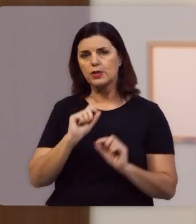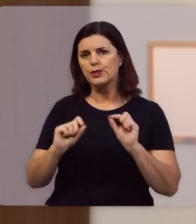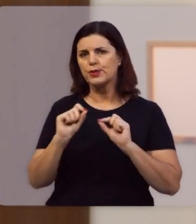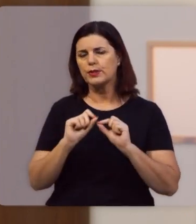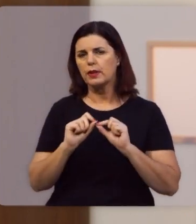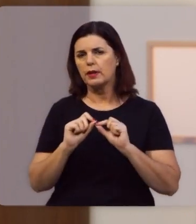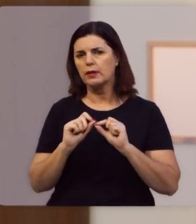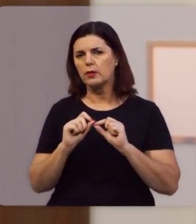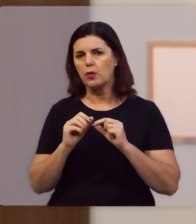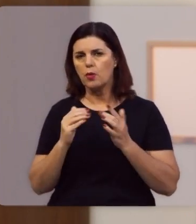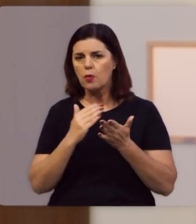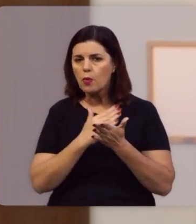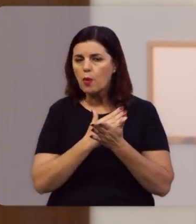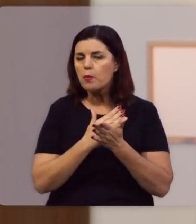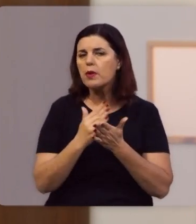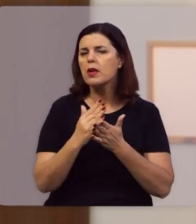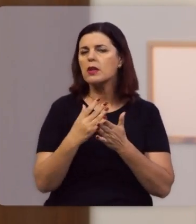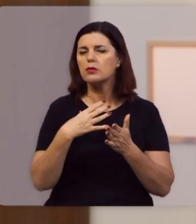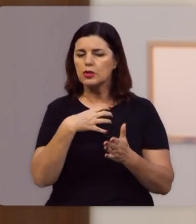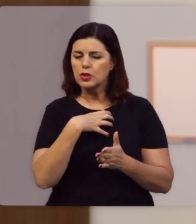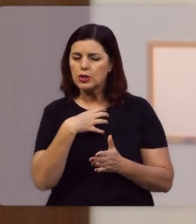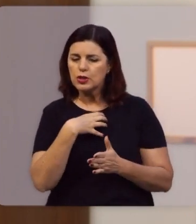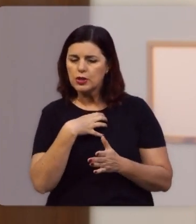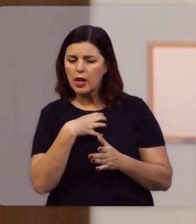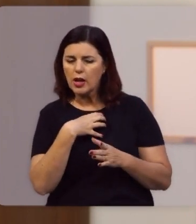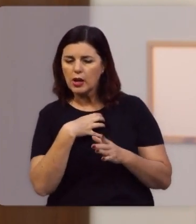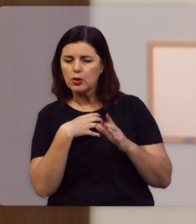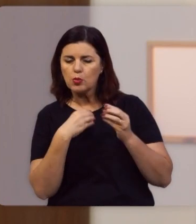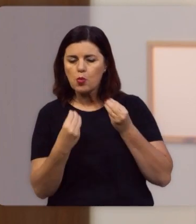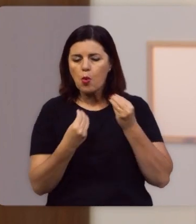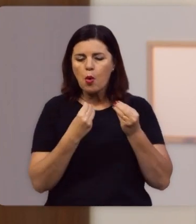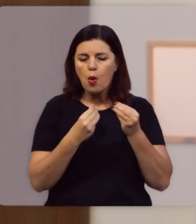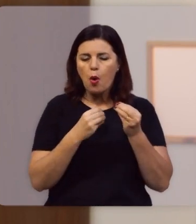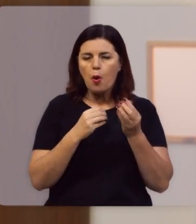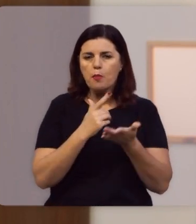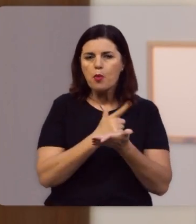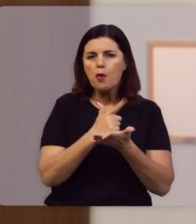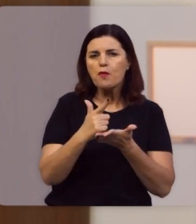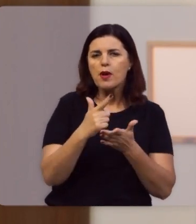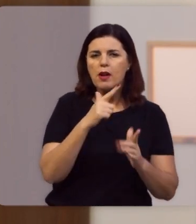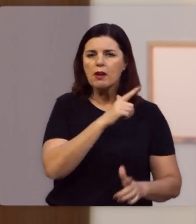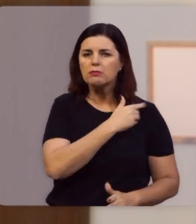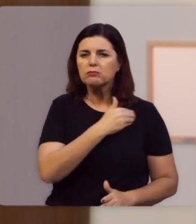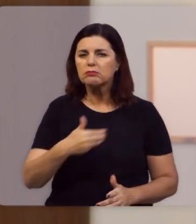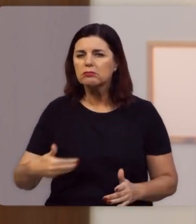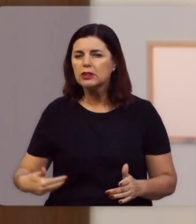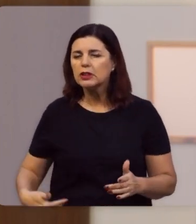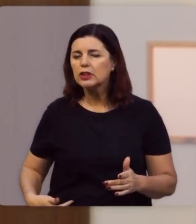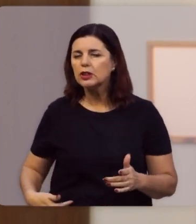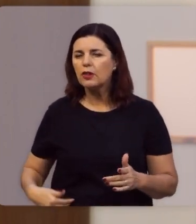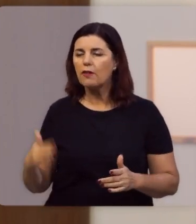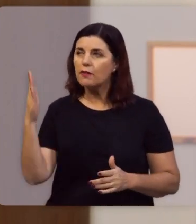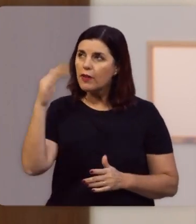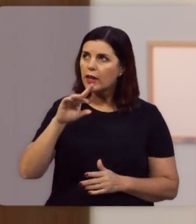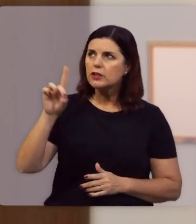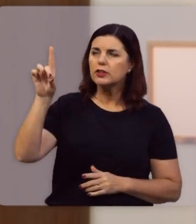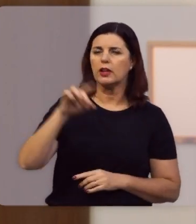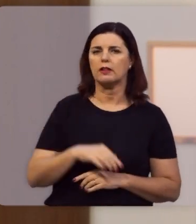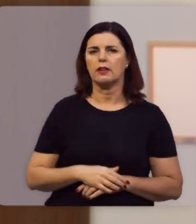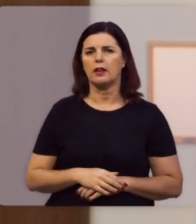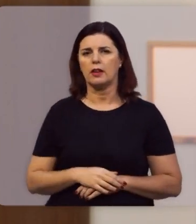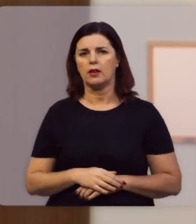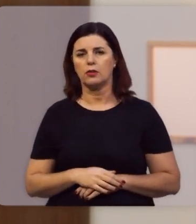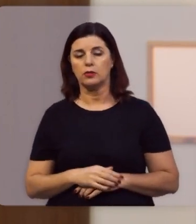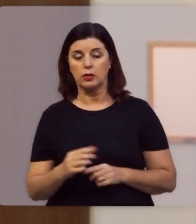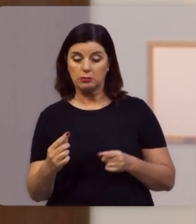o princípio de governo o princípio de autoridade procede de Deus de tal maneira que